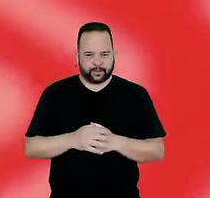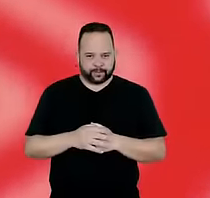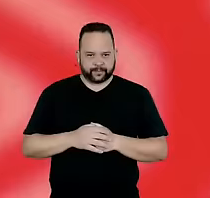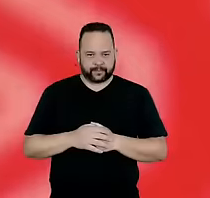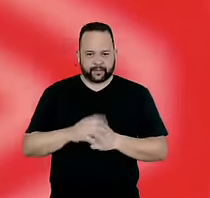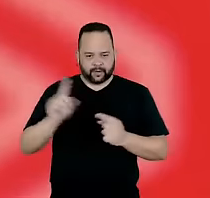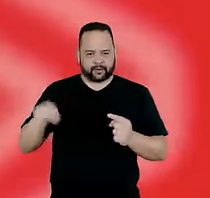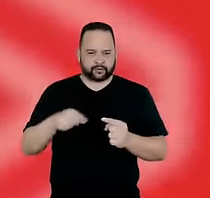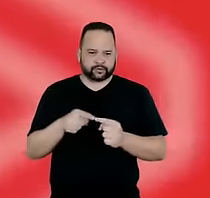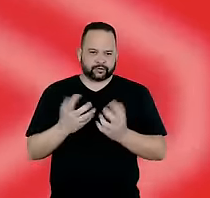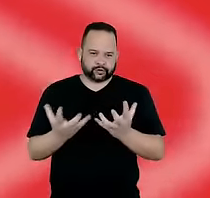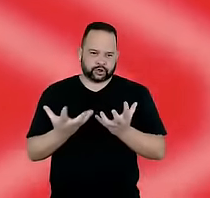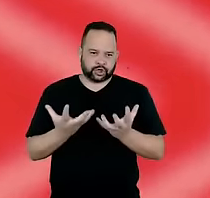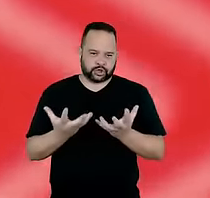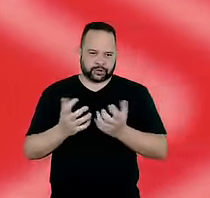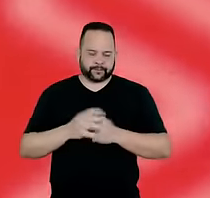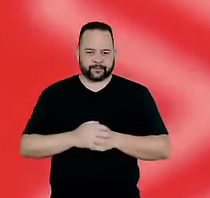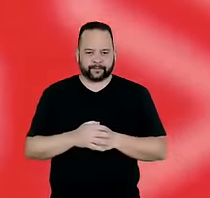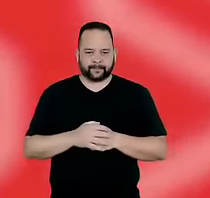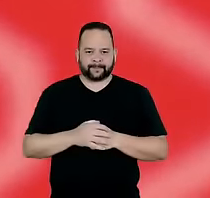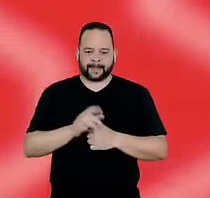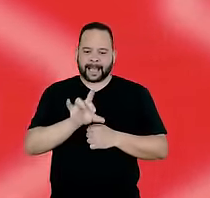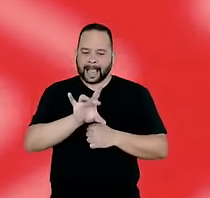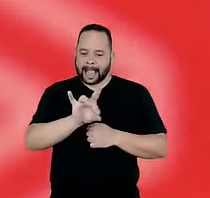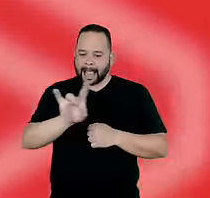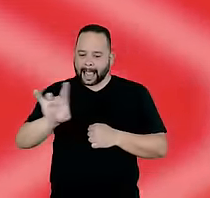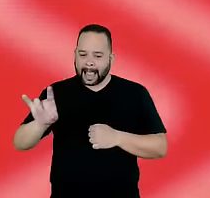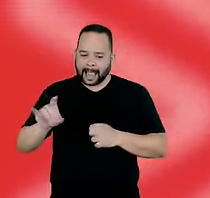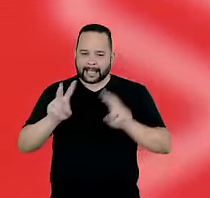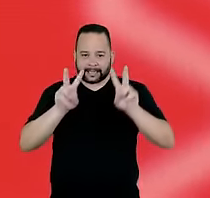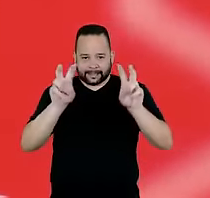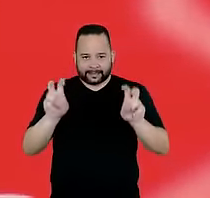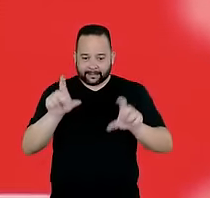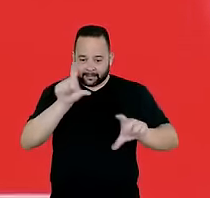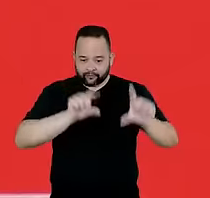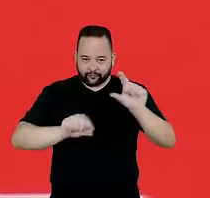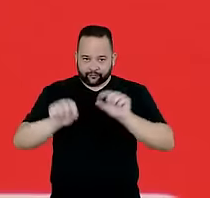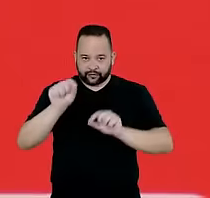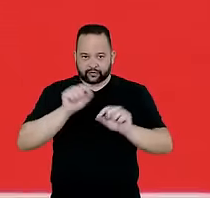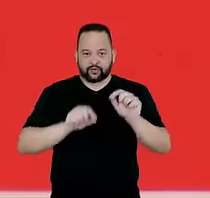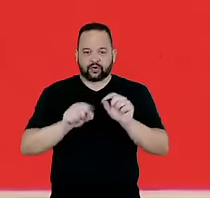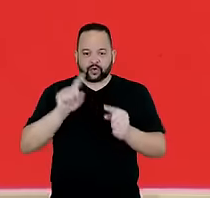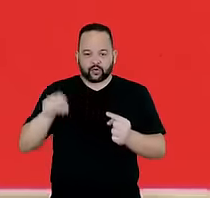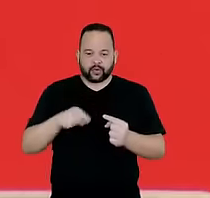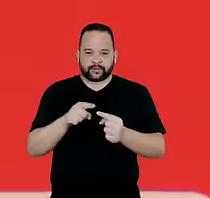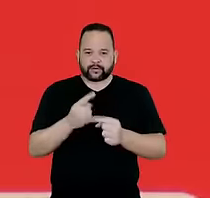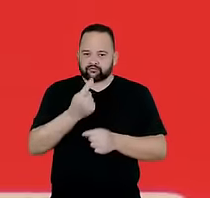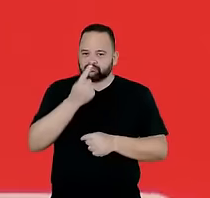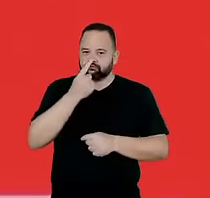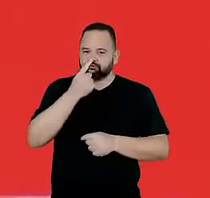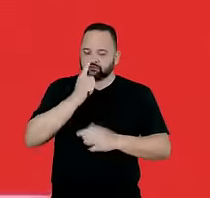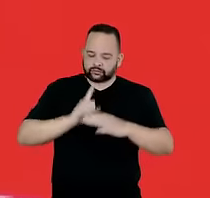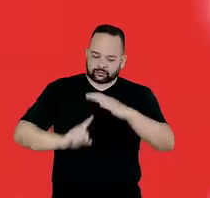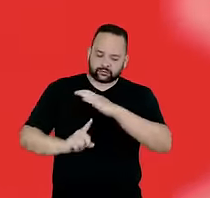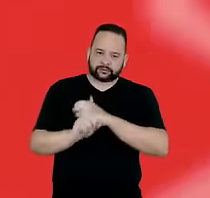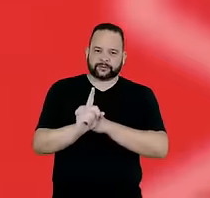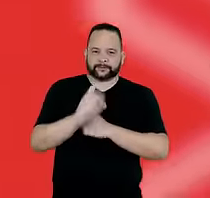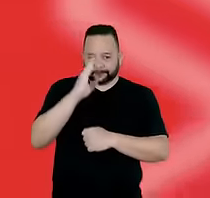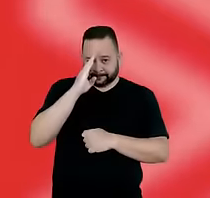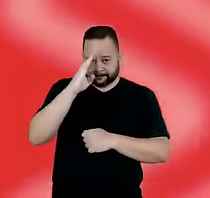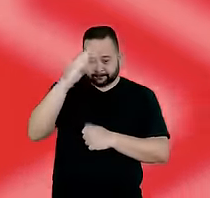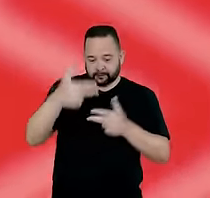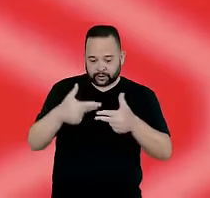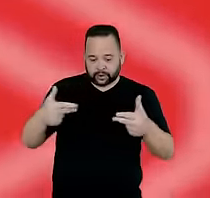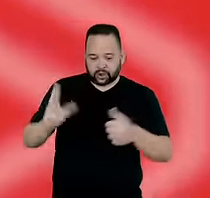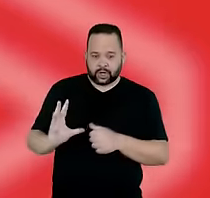programação foi selecionado com essa Ótica aproximando os nossos clientes doss principais acontecimentos e inovações